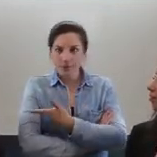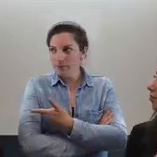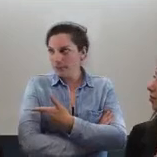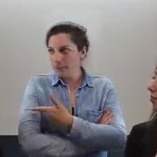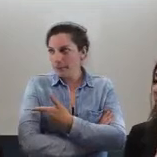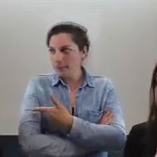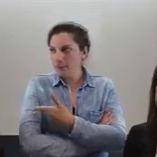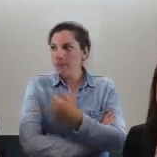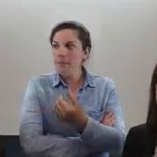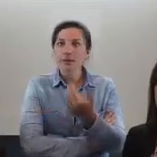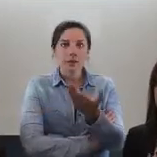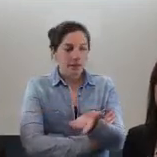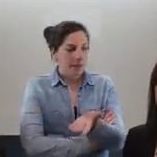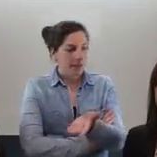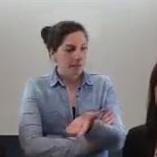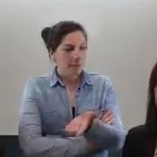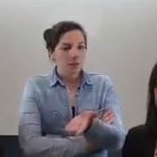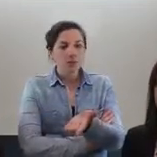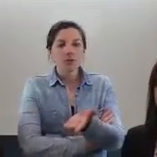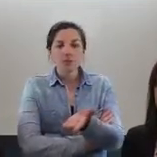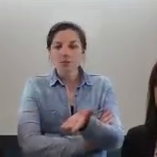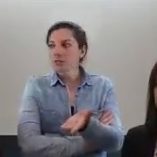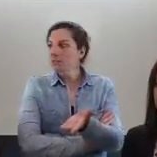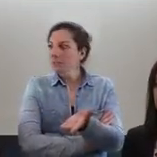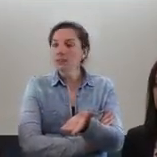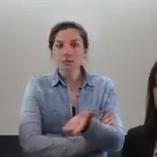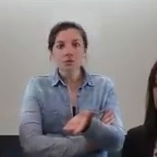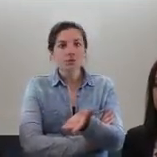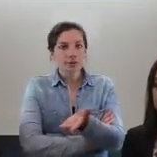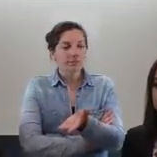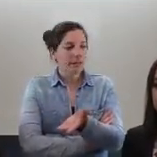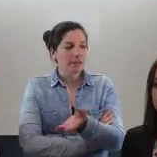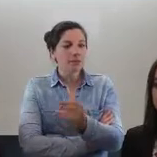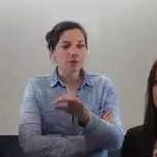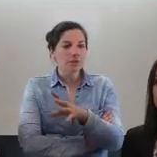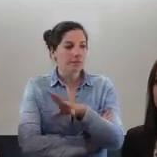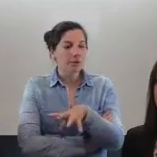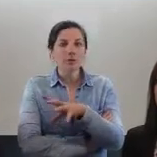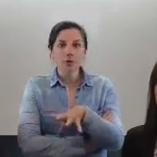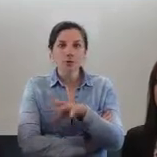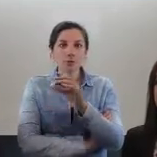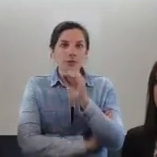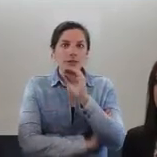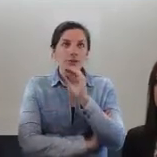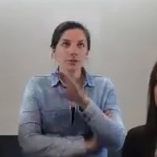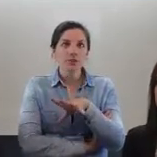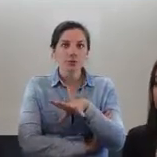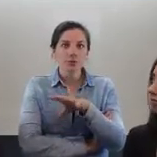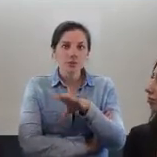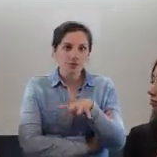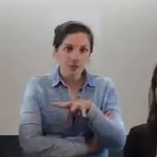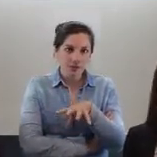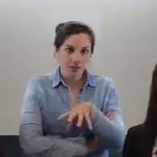pode estar fazendo esse acompanhamento, Sim, até para atualizar e passar para os alunos. E orientar eles, olha, tem tal periódico. Porque, gente,